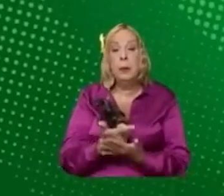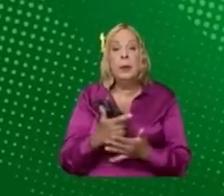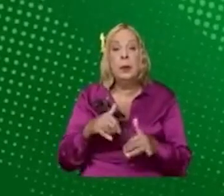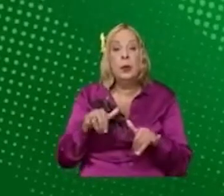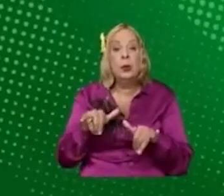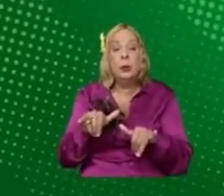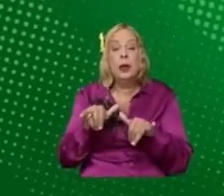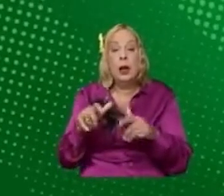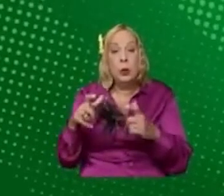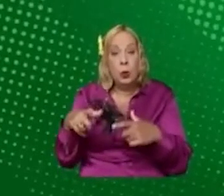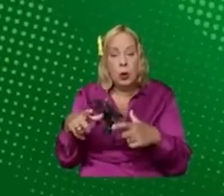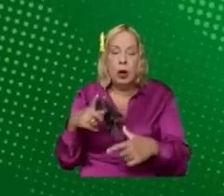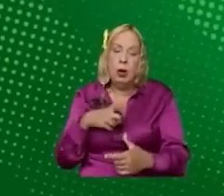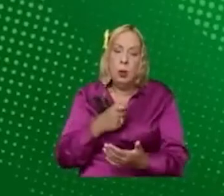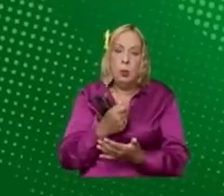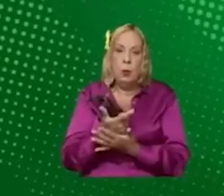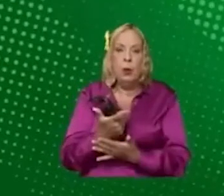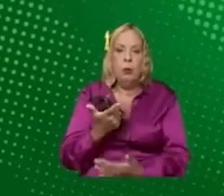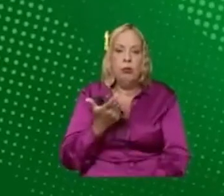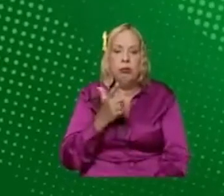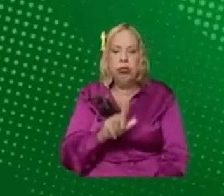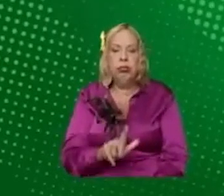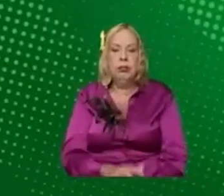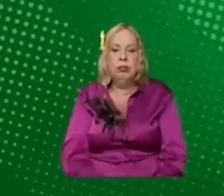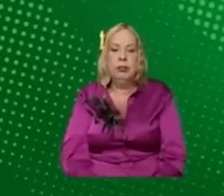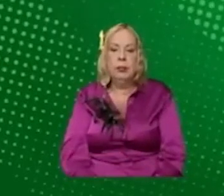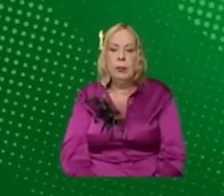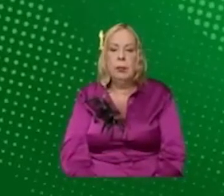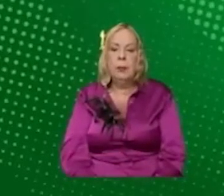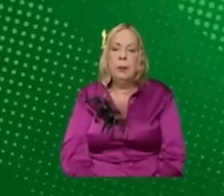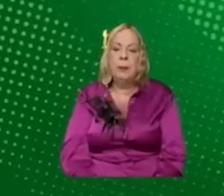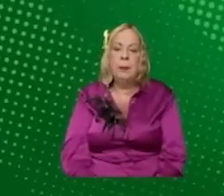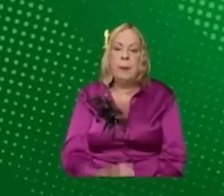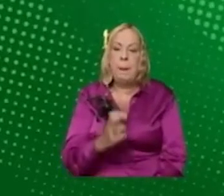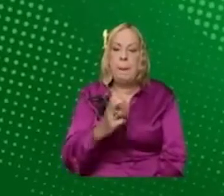supermercado Mix Mateus, pé quente. Olha aí,